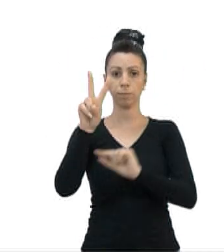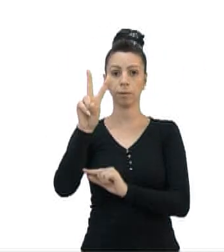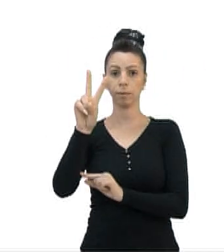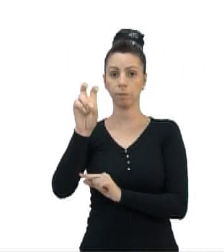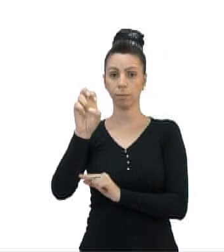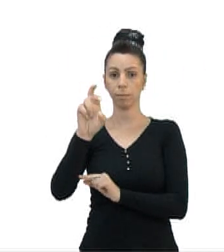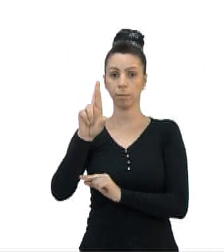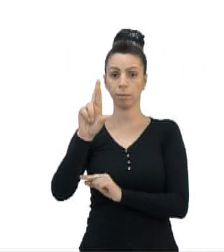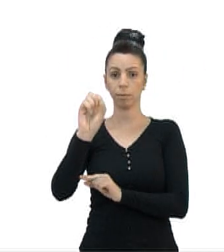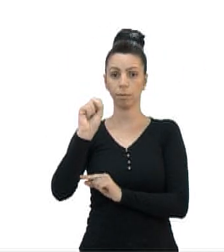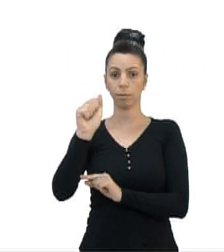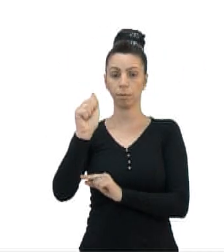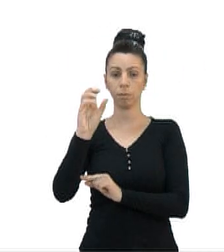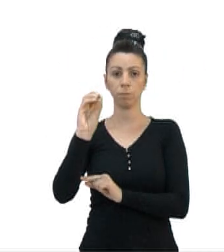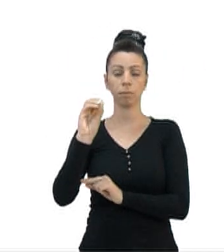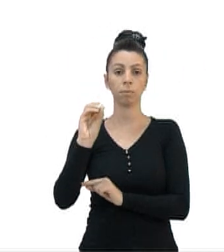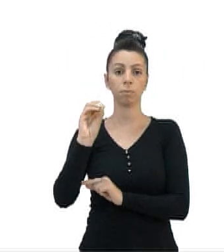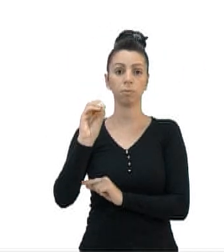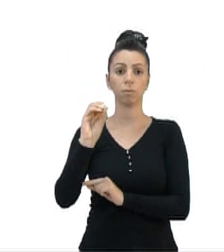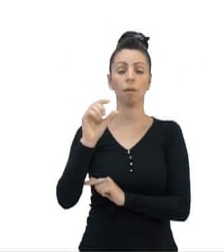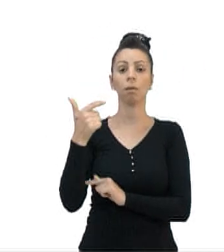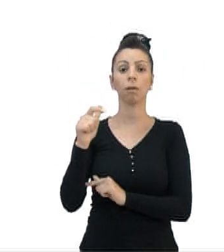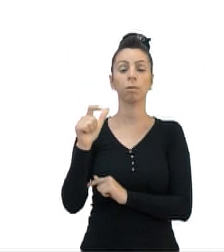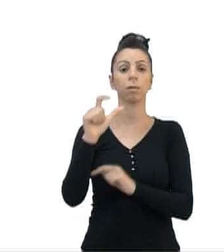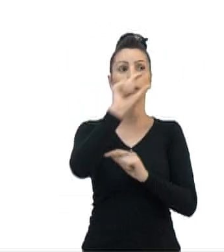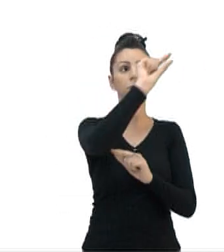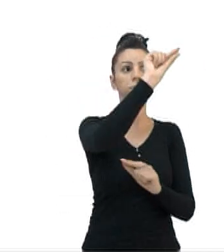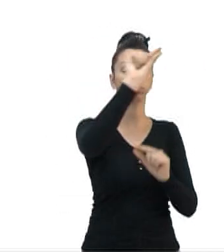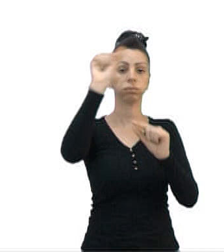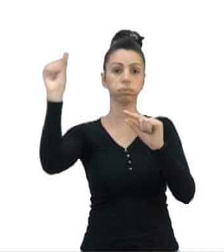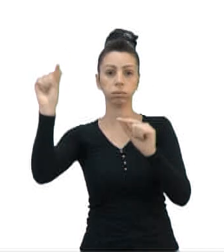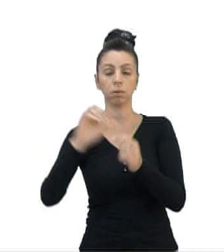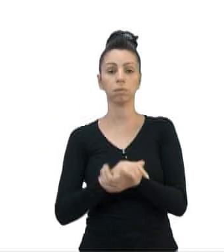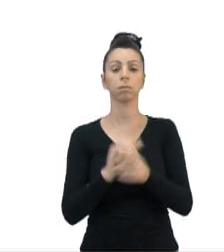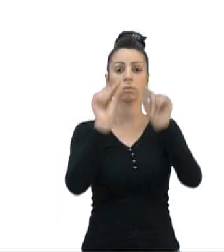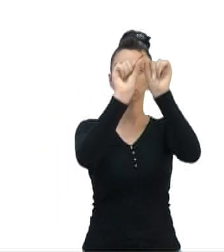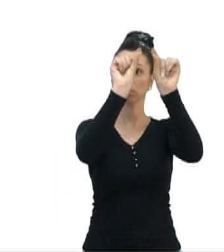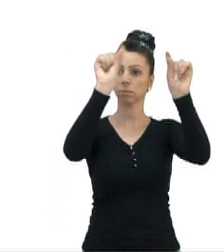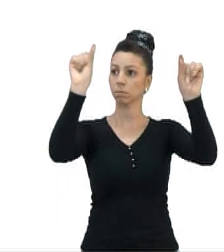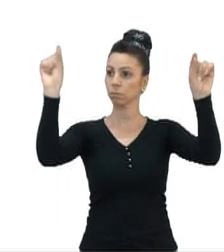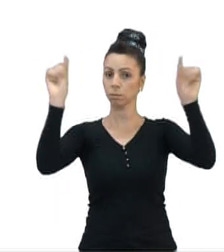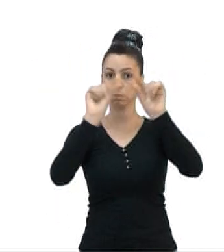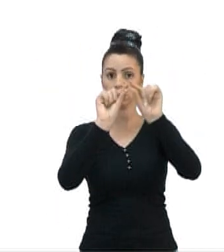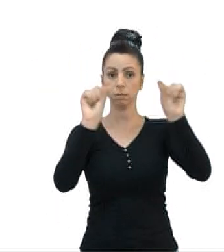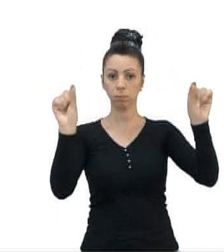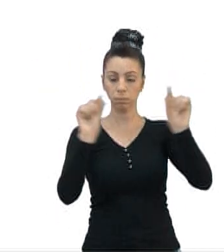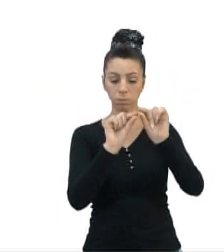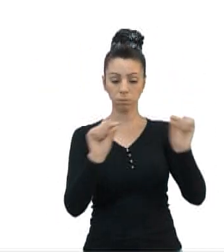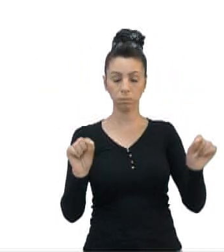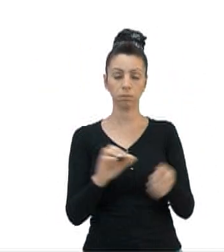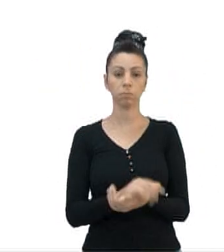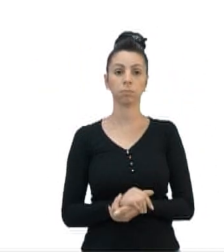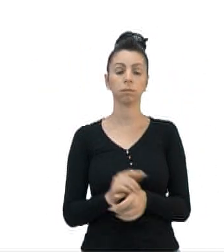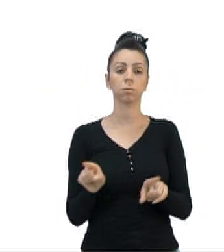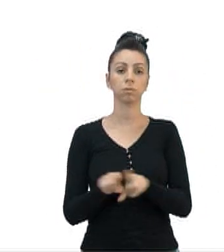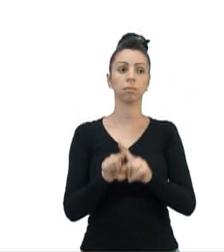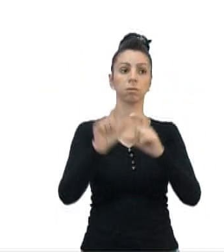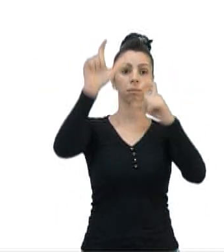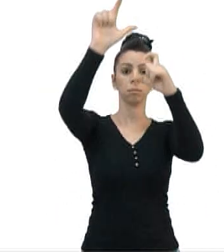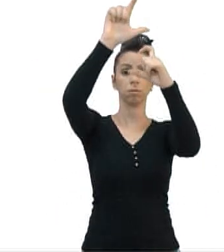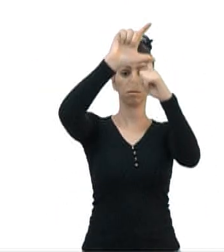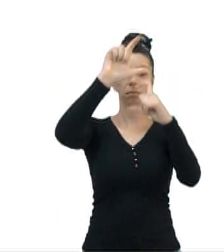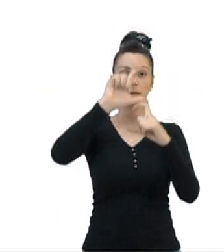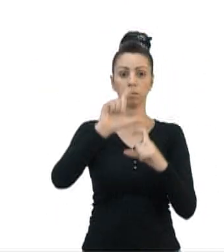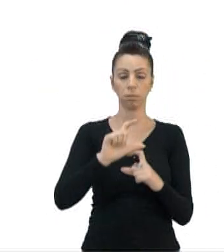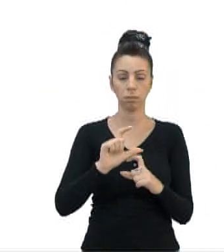né? Então, assim, não temos parágrafos, mas temos linhas, né, do poema. As estrofes, então,